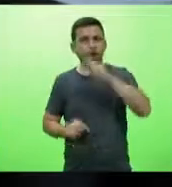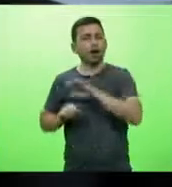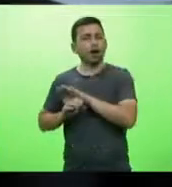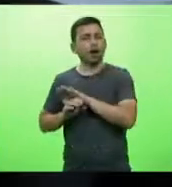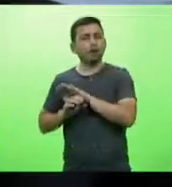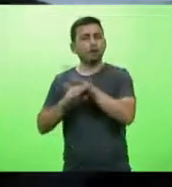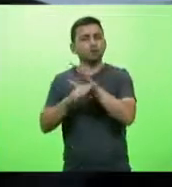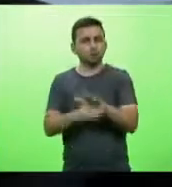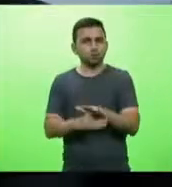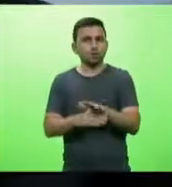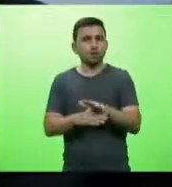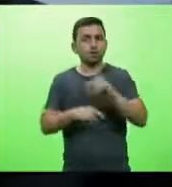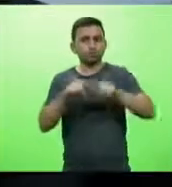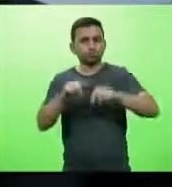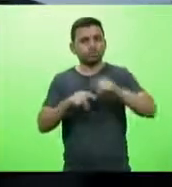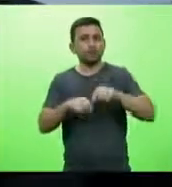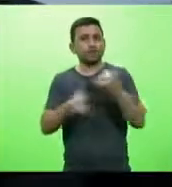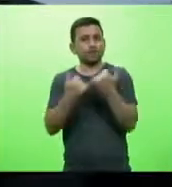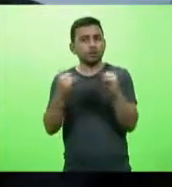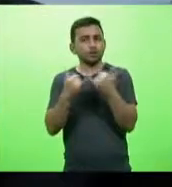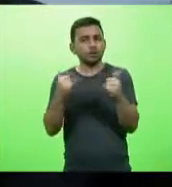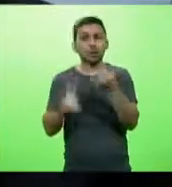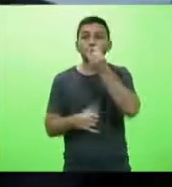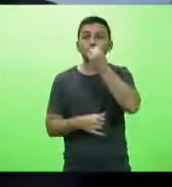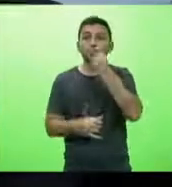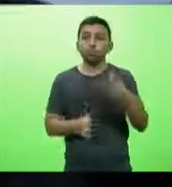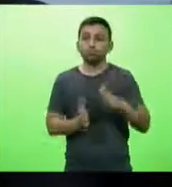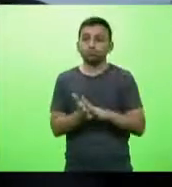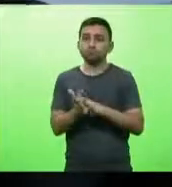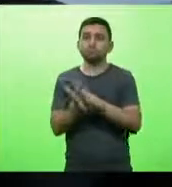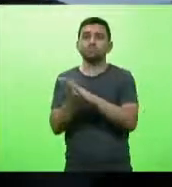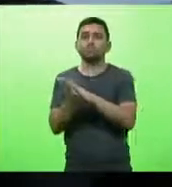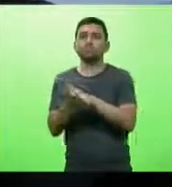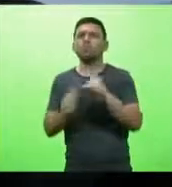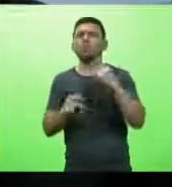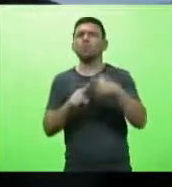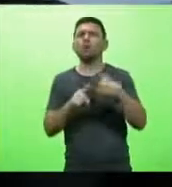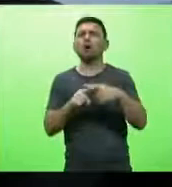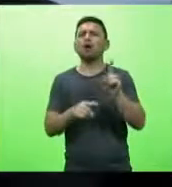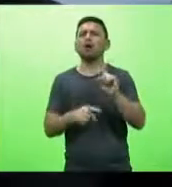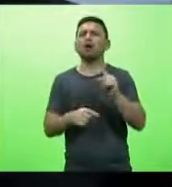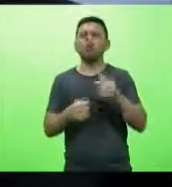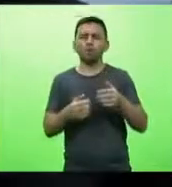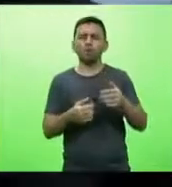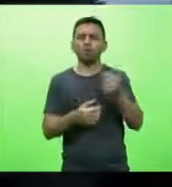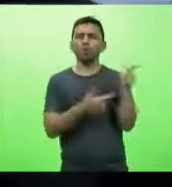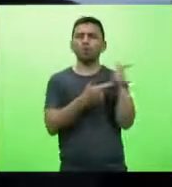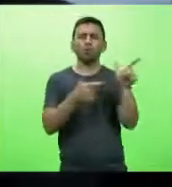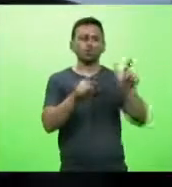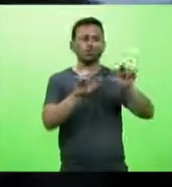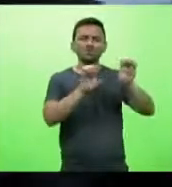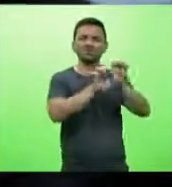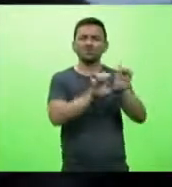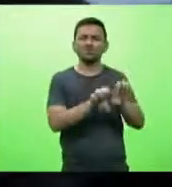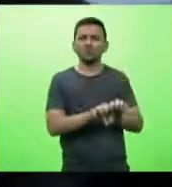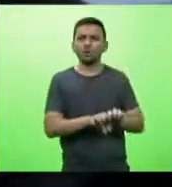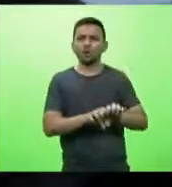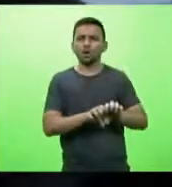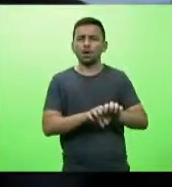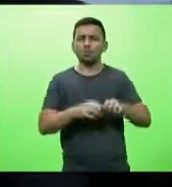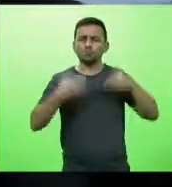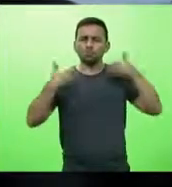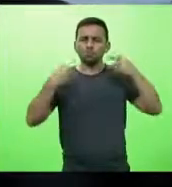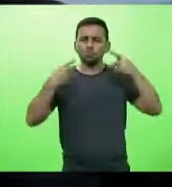com equipamento de energia. Show de bola, muito bom. Agora, por que não contribuir com a estrutura humana que eles